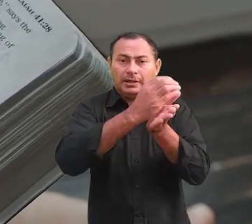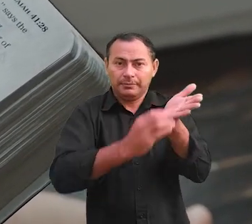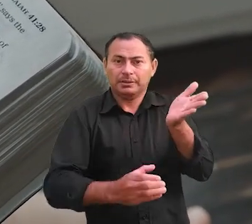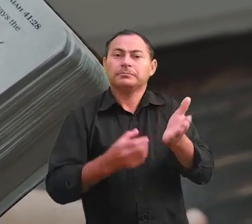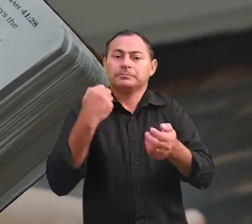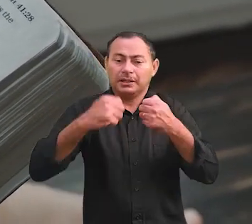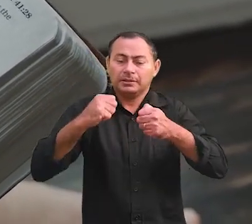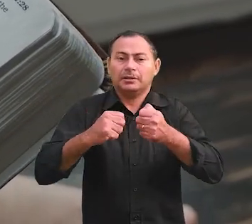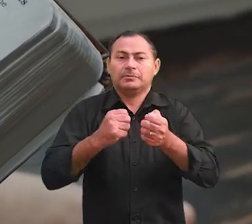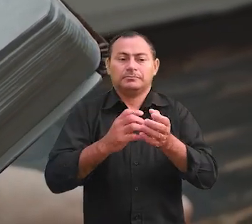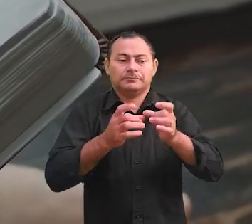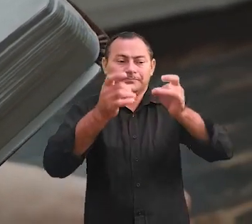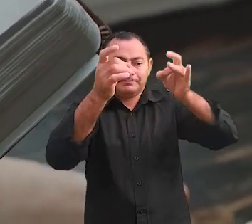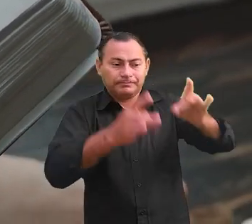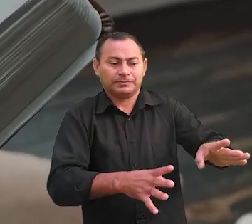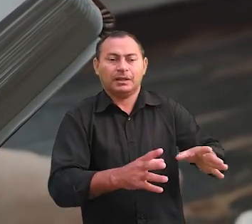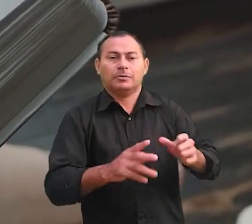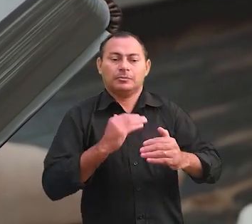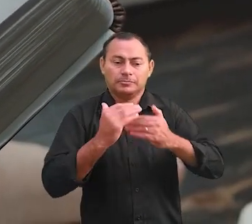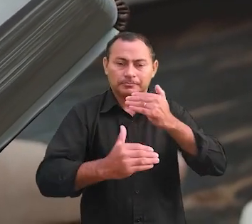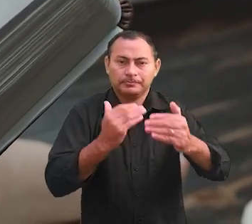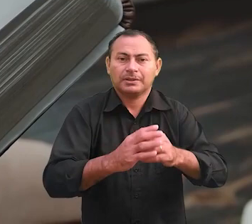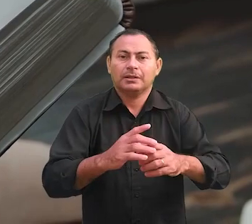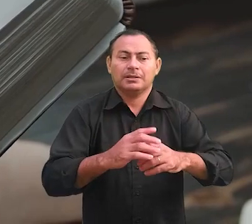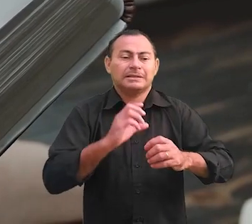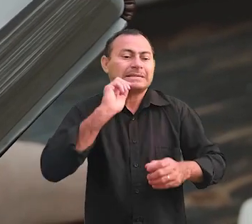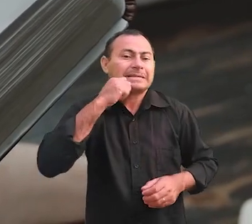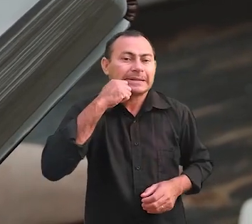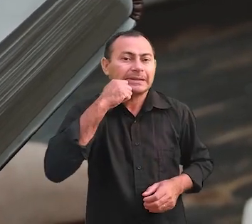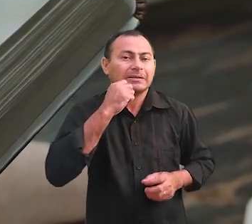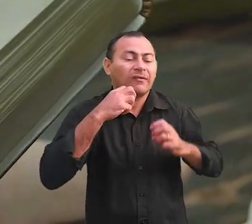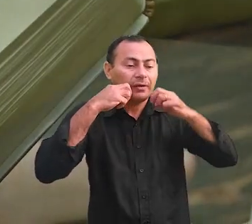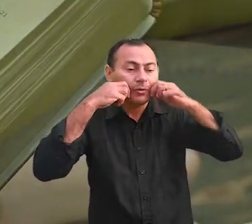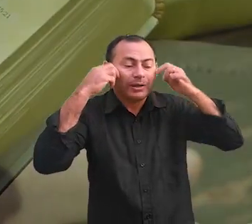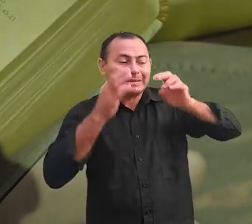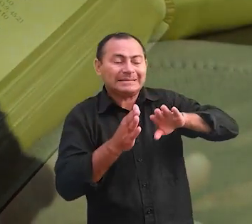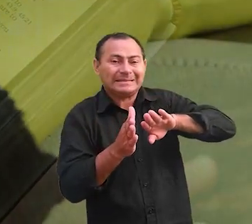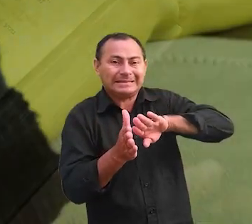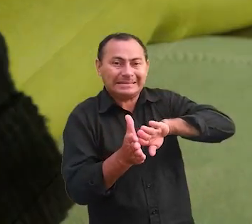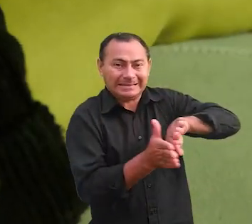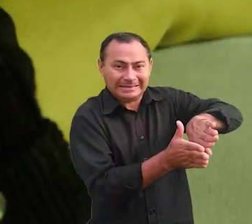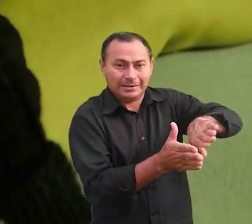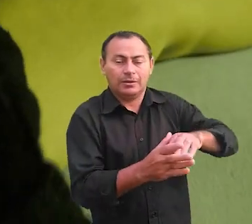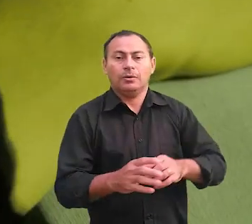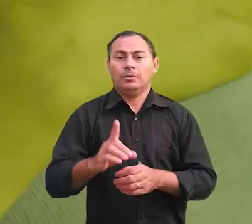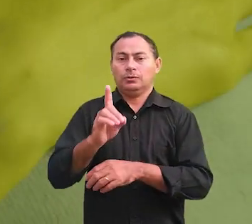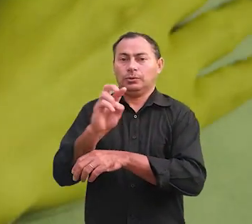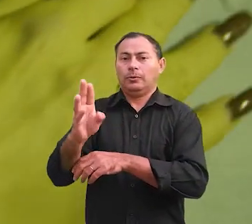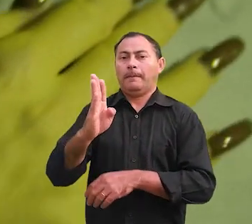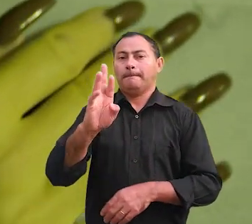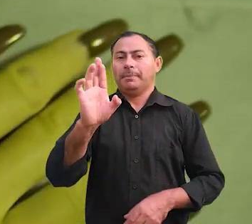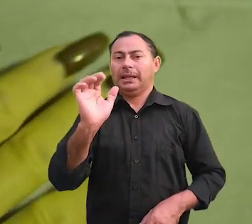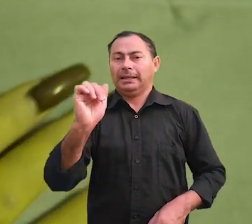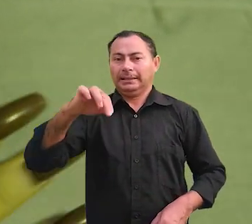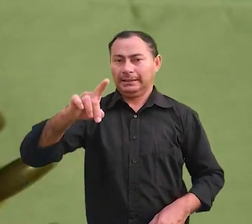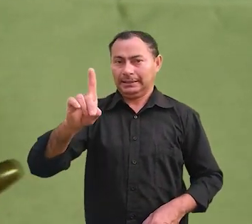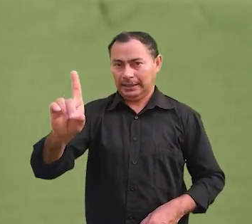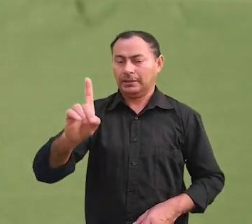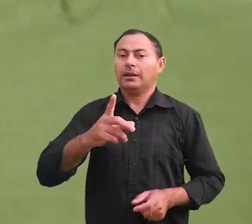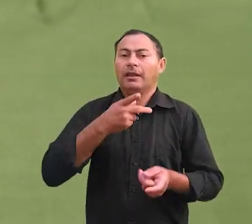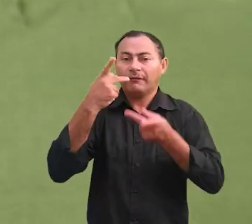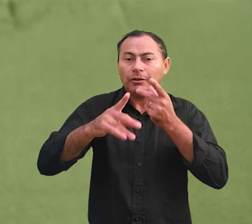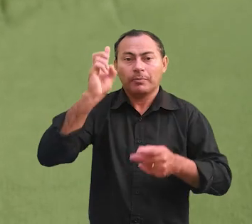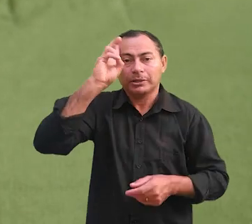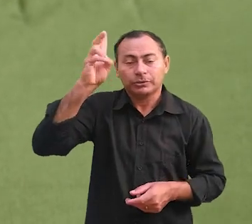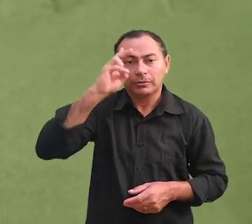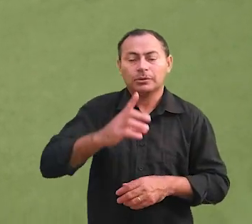início deste capítulo que devemos renunciar aos procedimentos secretos e vergonhosos Doutor Brand contou